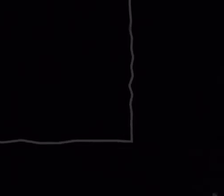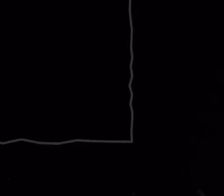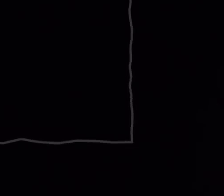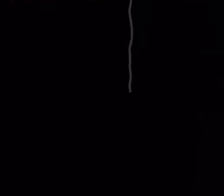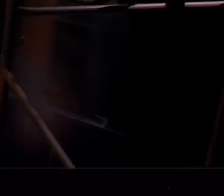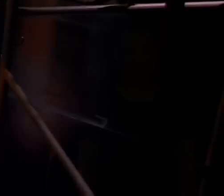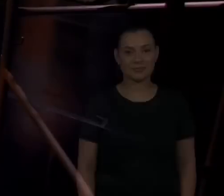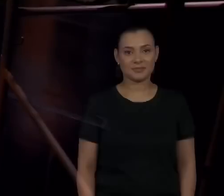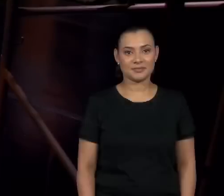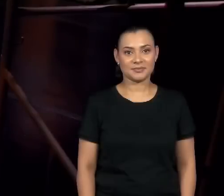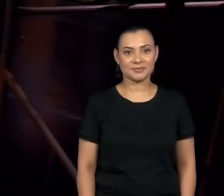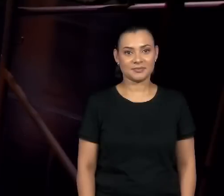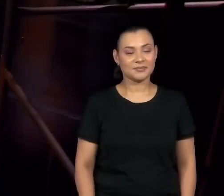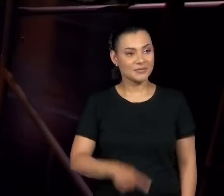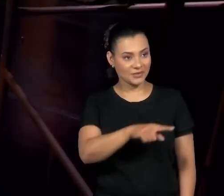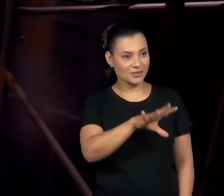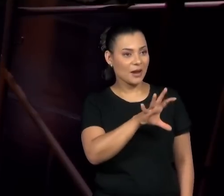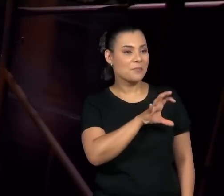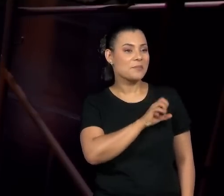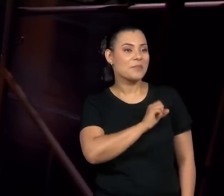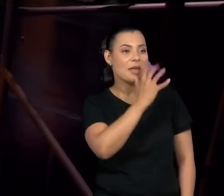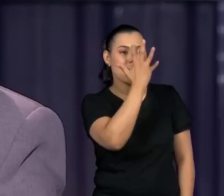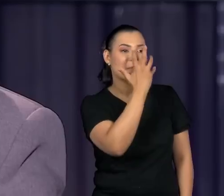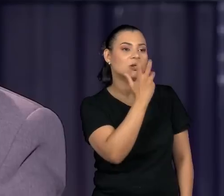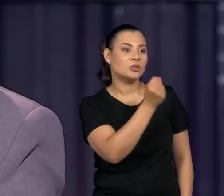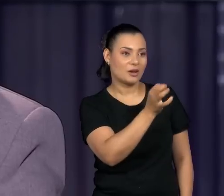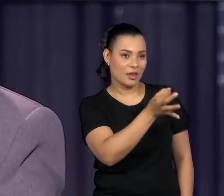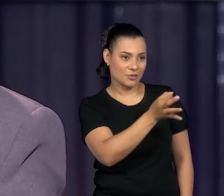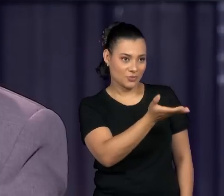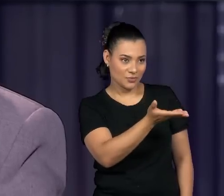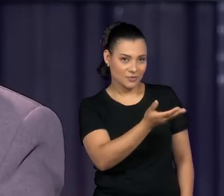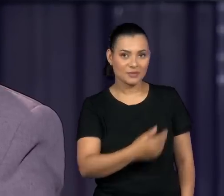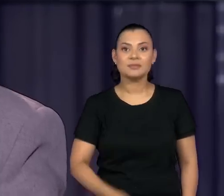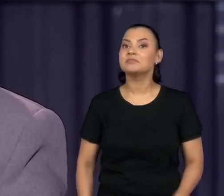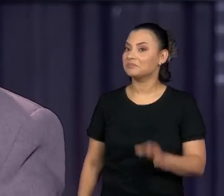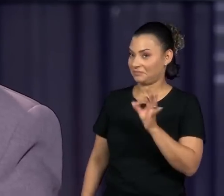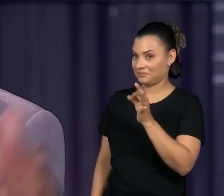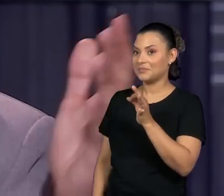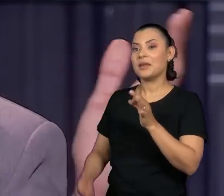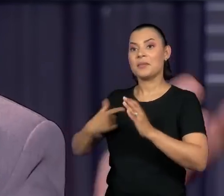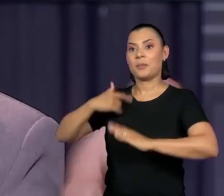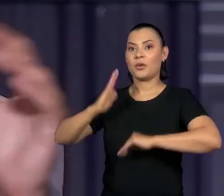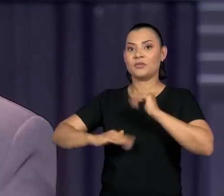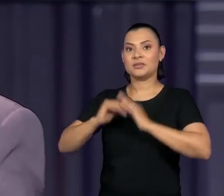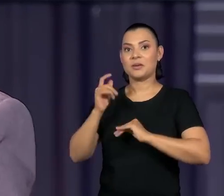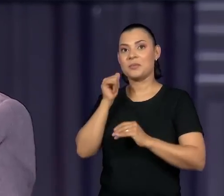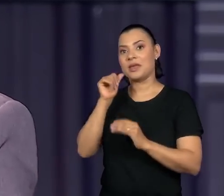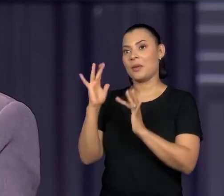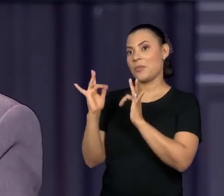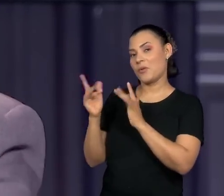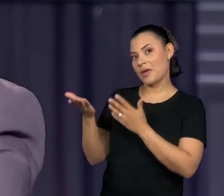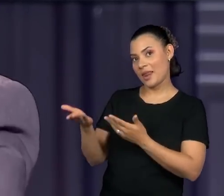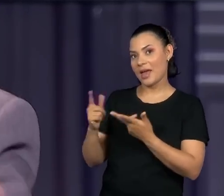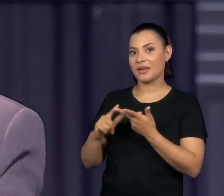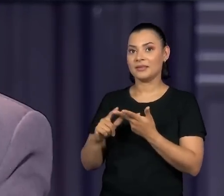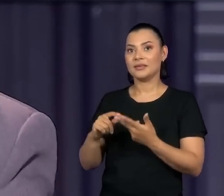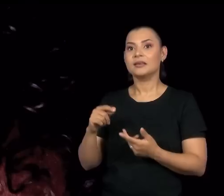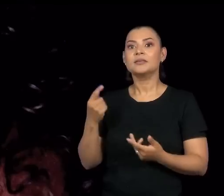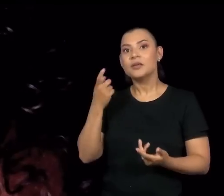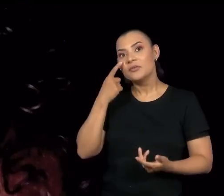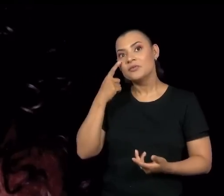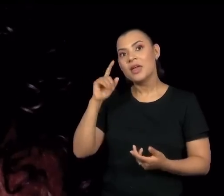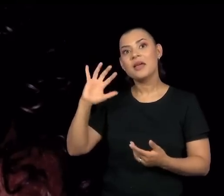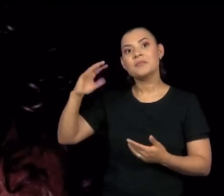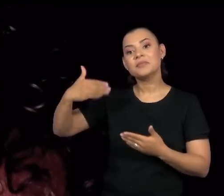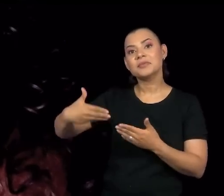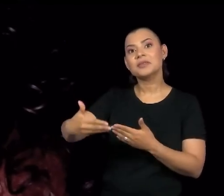mesmo! Você tá apaixonado? Tô, né? Pela minha carreira, pela minha namorada. Vamos ver aí até o dia desse